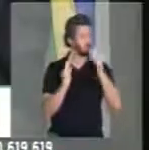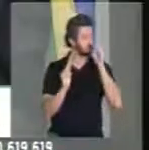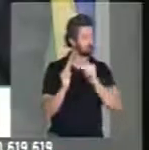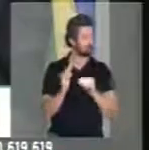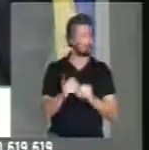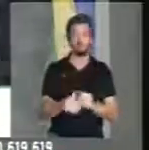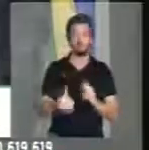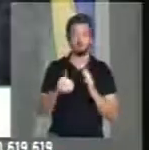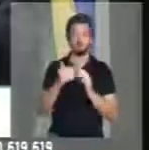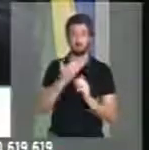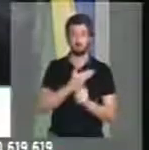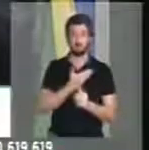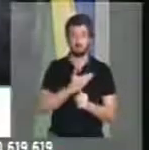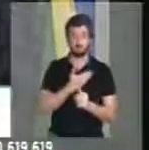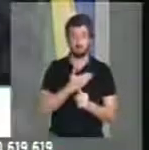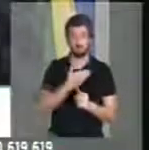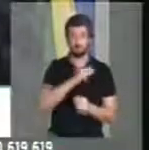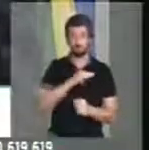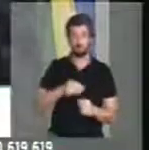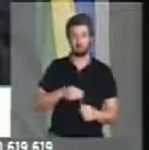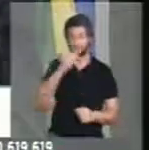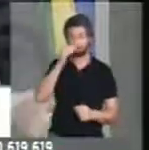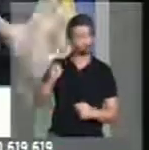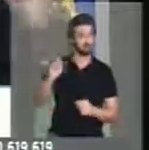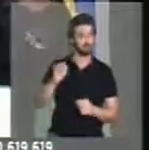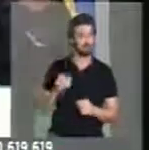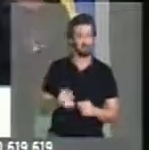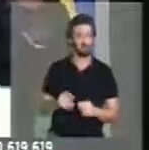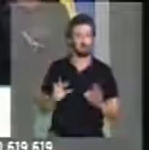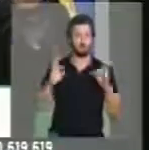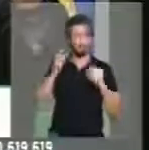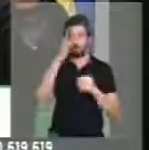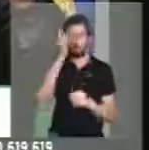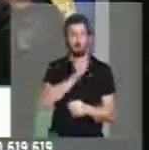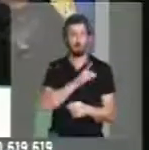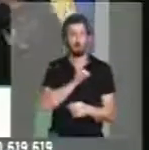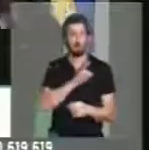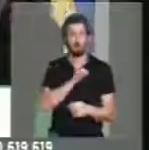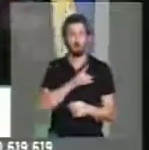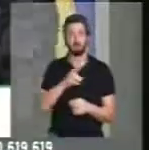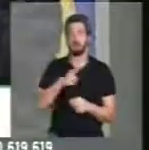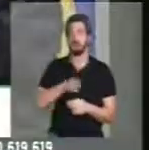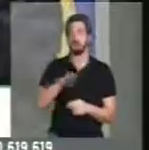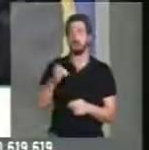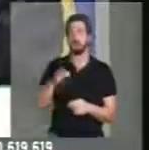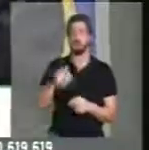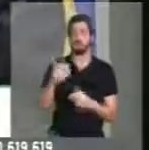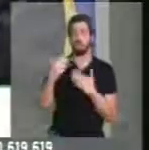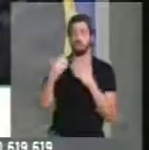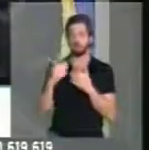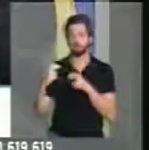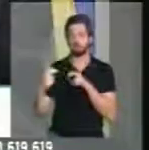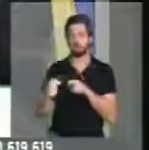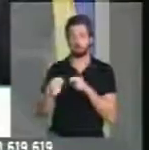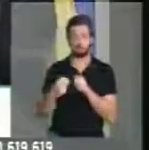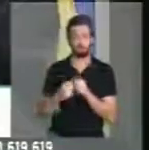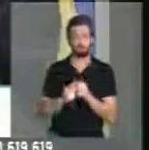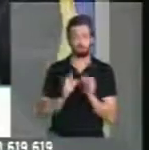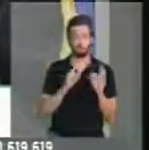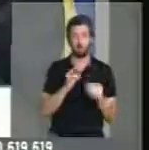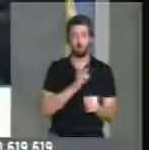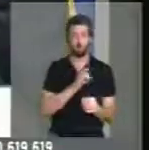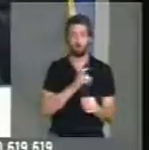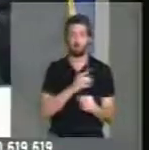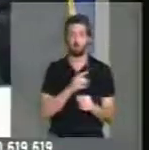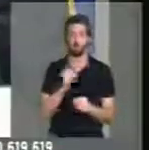as costas para os seus amigos ministros. Todo mundo tinha medo de despachar com ela. Todo mundo tinha medo